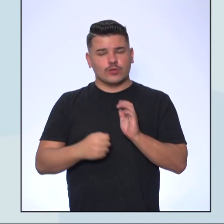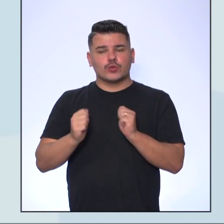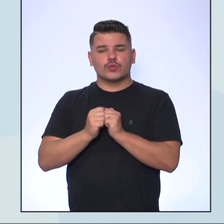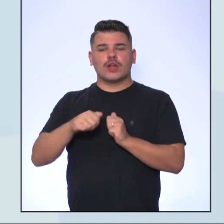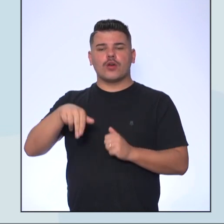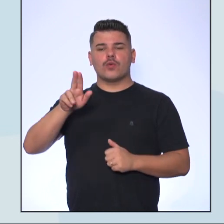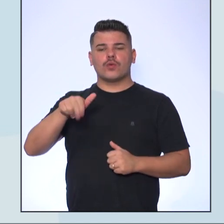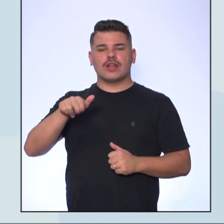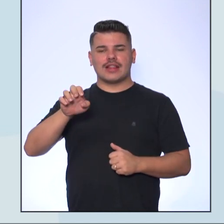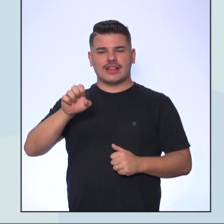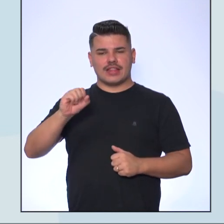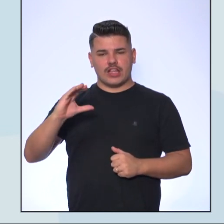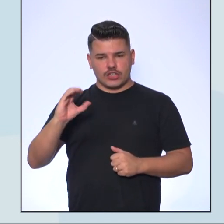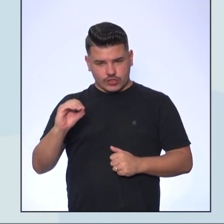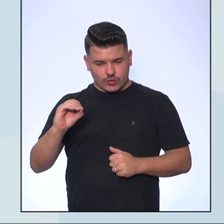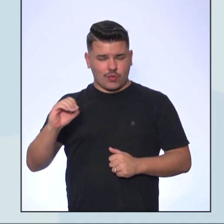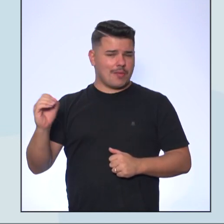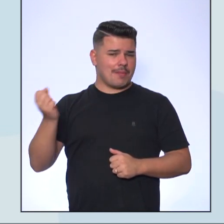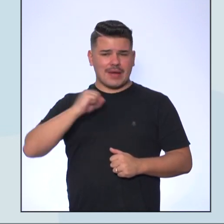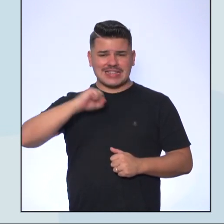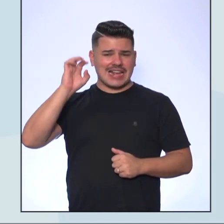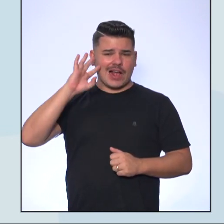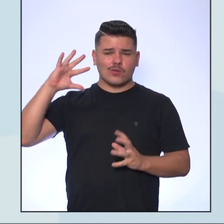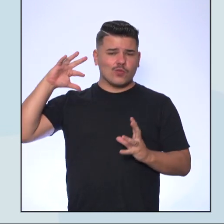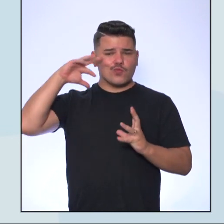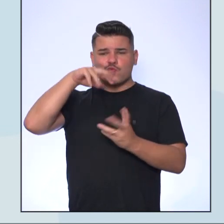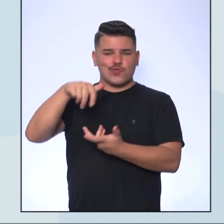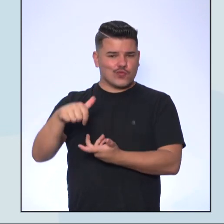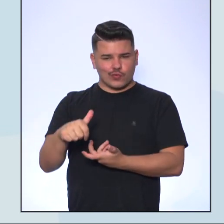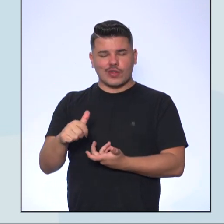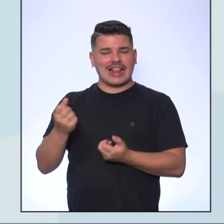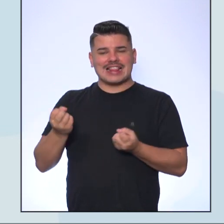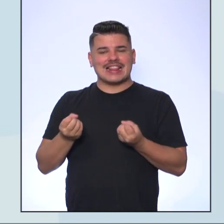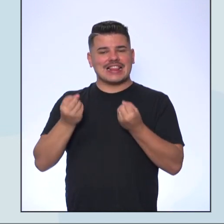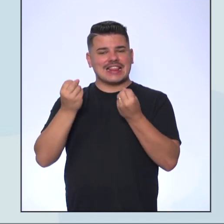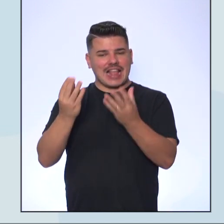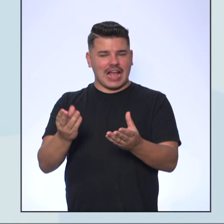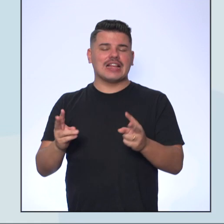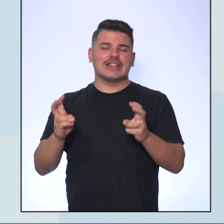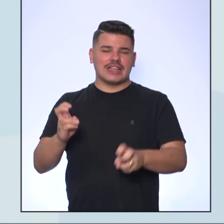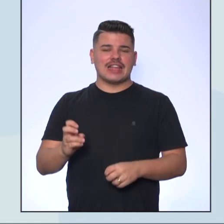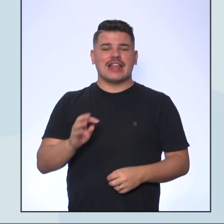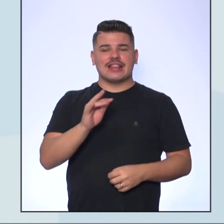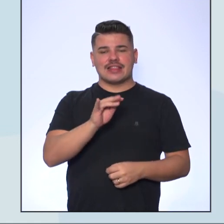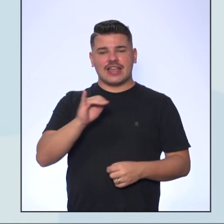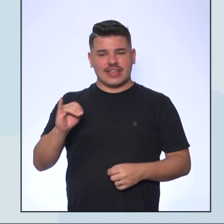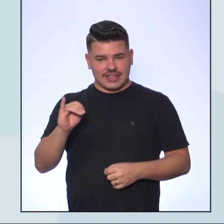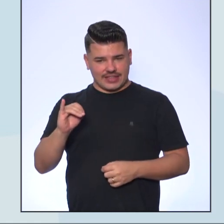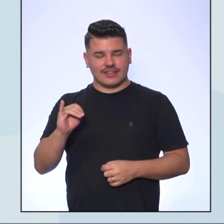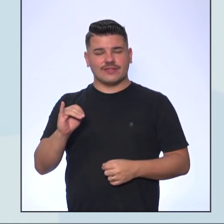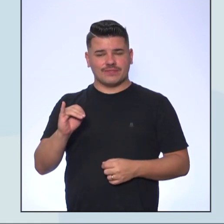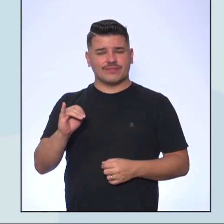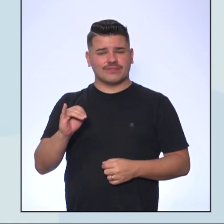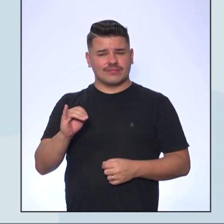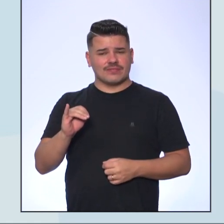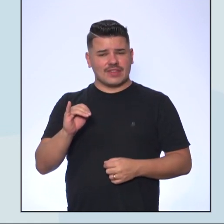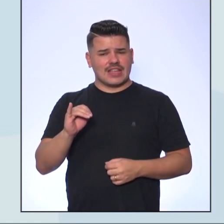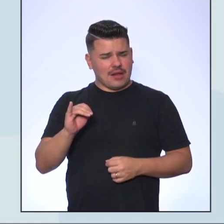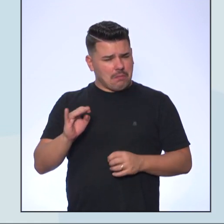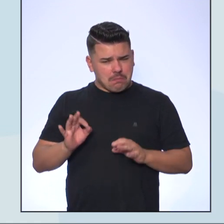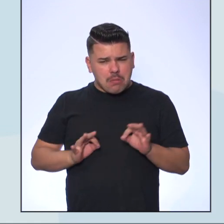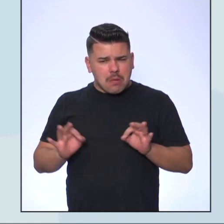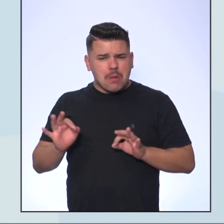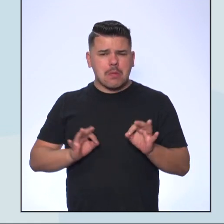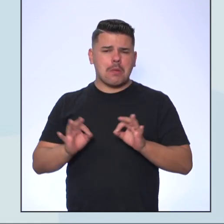uma das mais bacanas do mundo. Ela tem processo de inteligência artificial e tudo mais. Você consegue, nessa plataforma